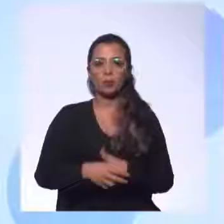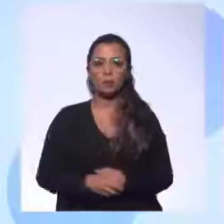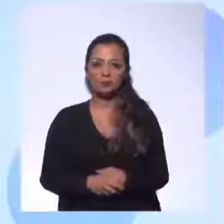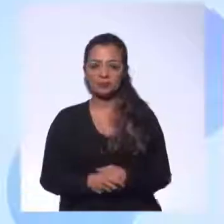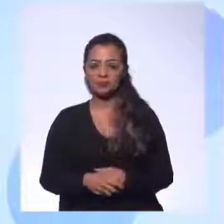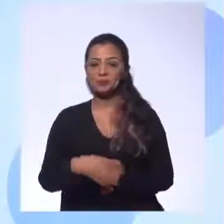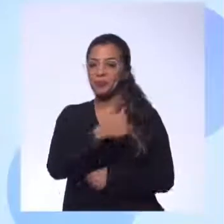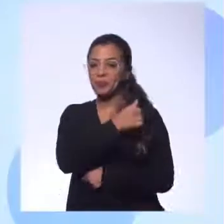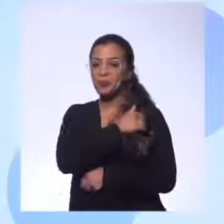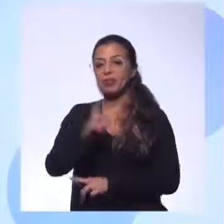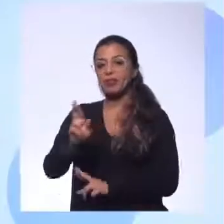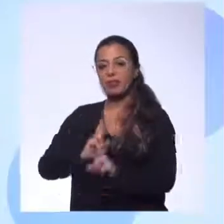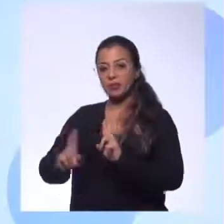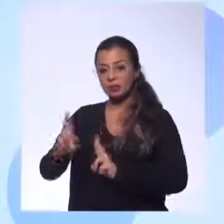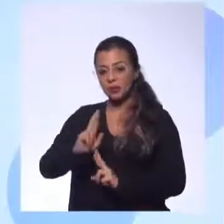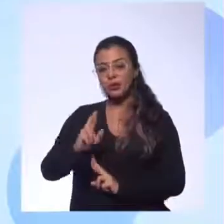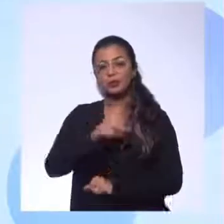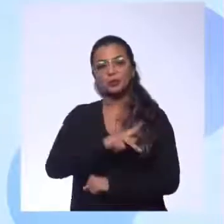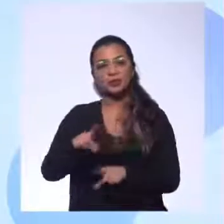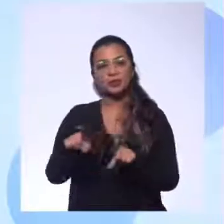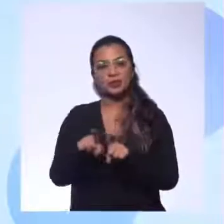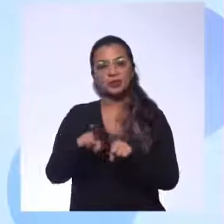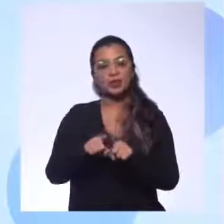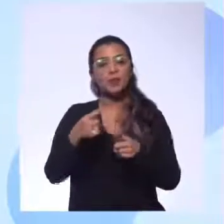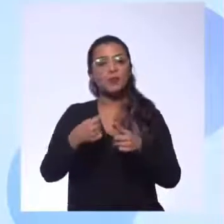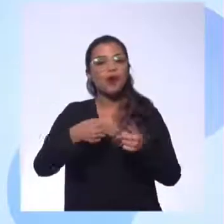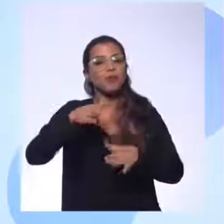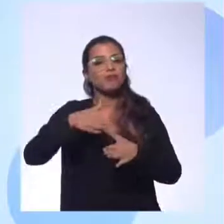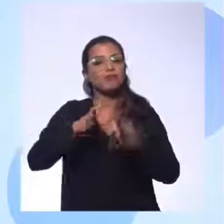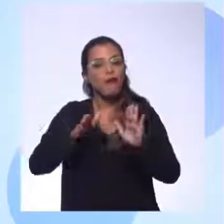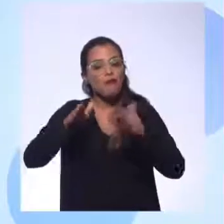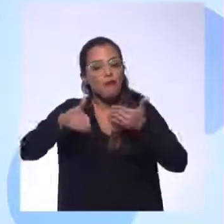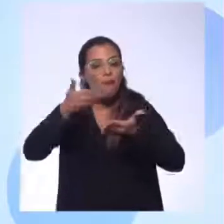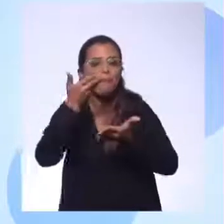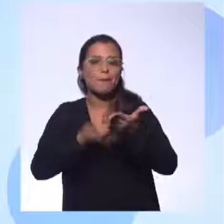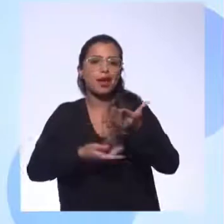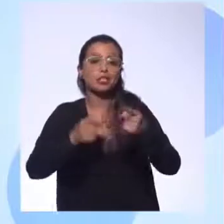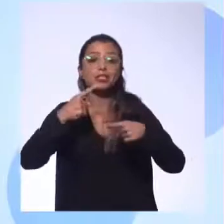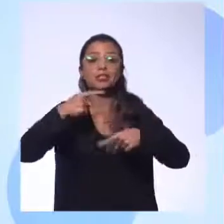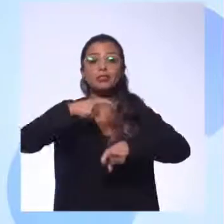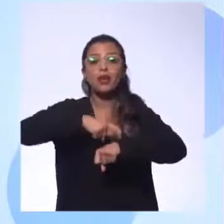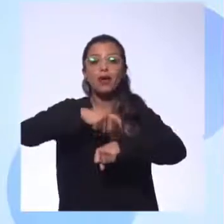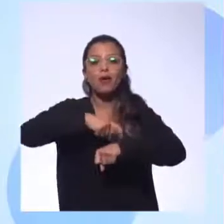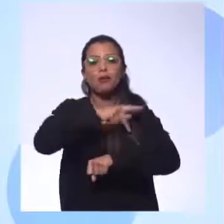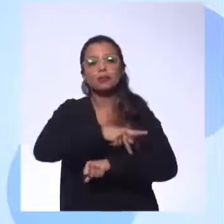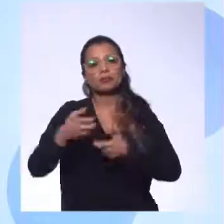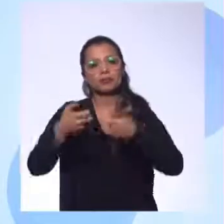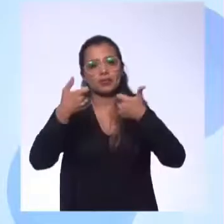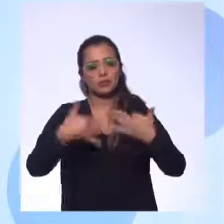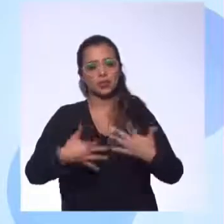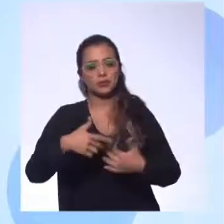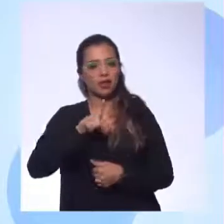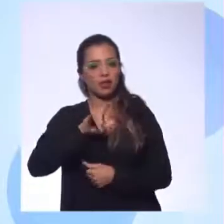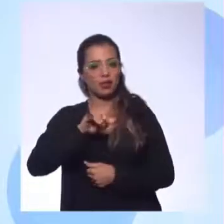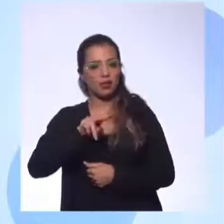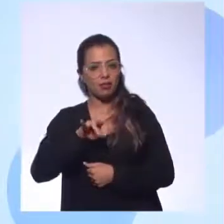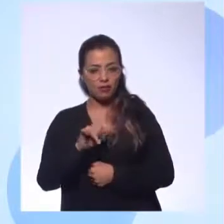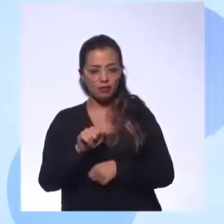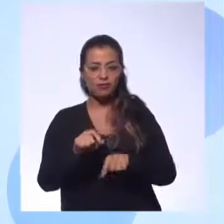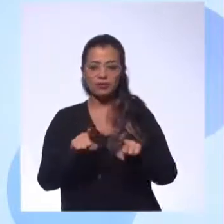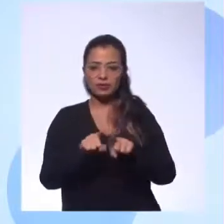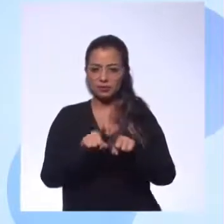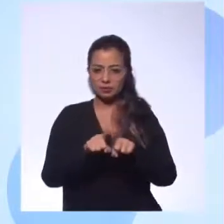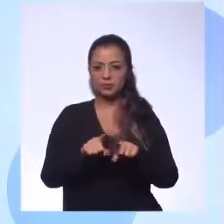estão respondendo aqui, os professores também. Tira o foco do aluno durante as explicações. A aluna Lívia mandou isso. Pode tirar a concentração